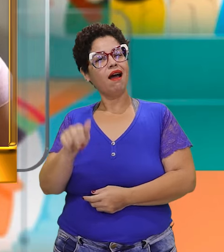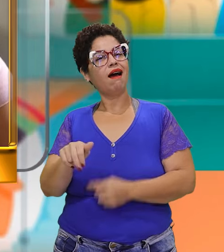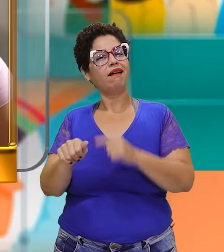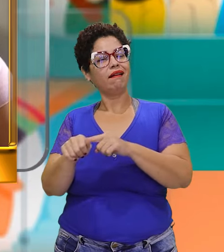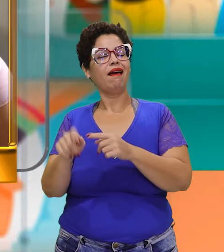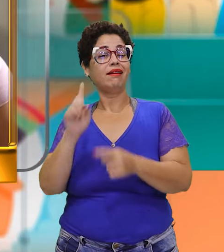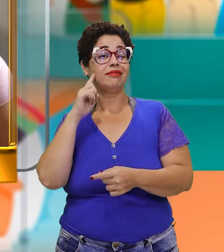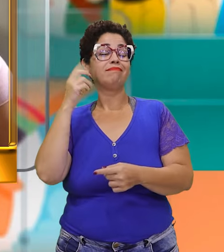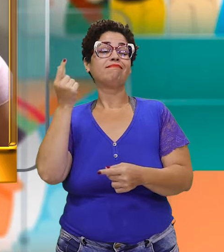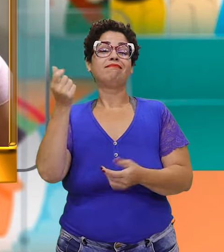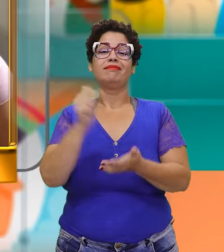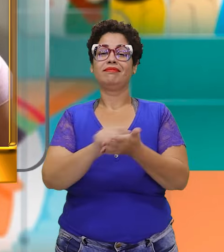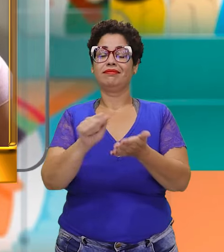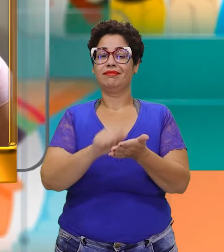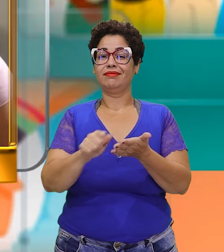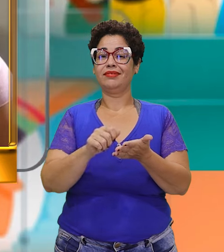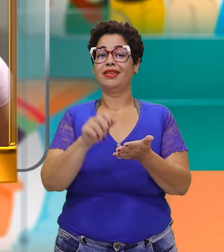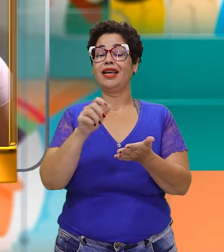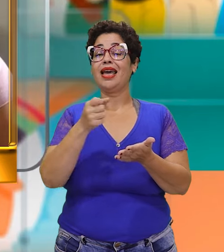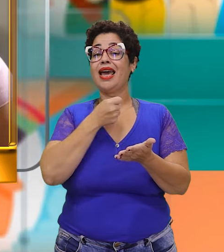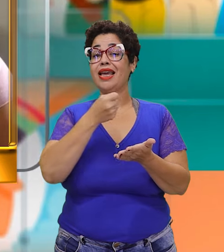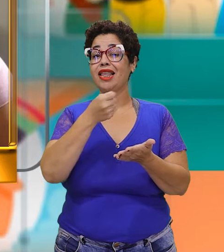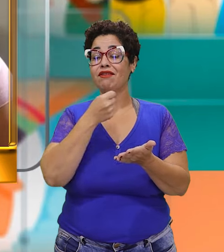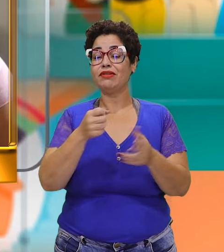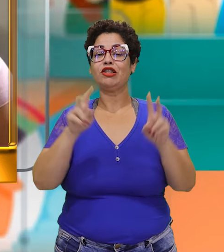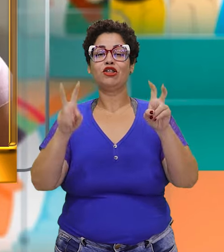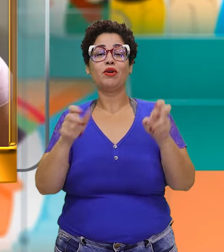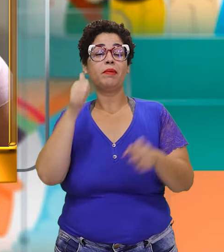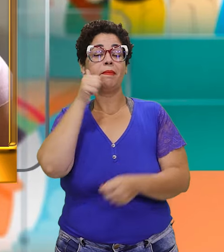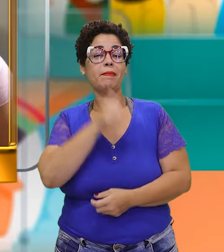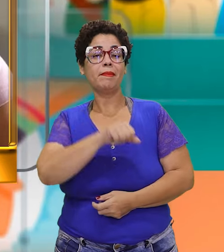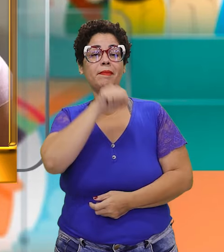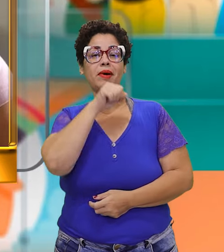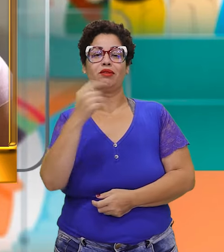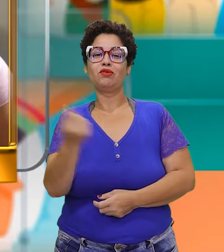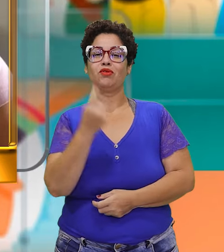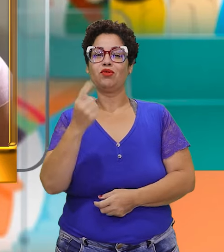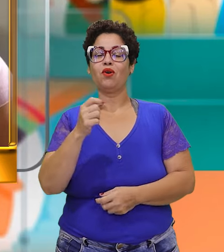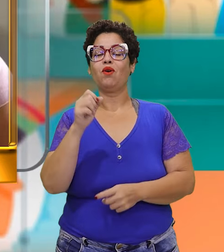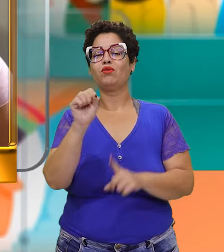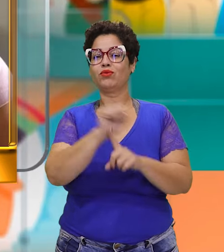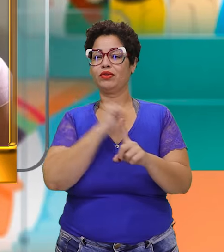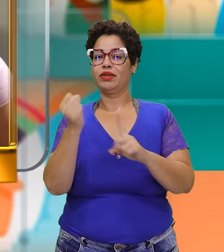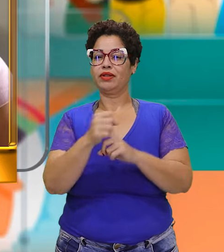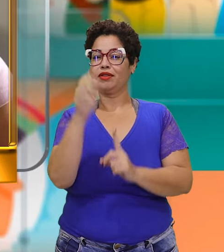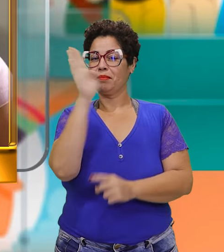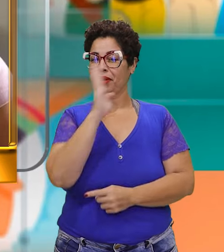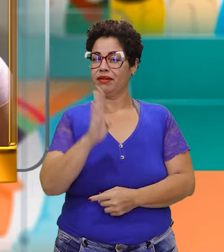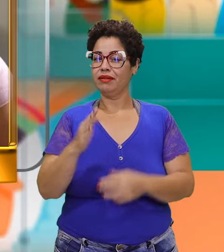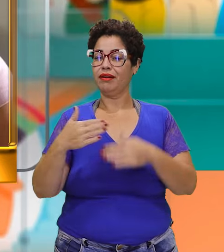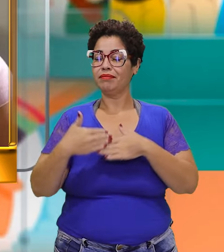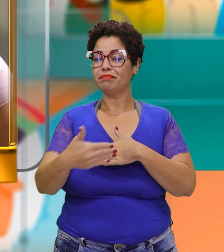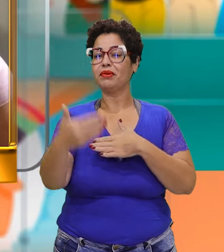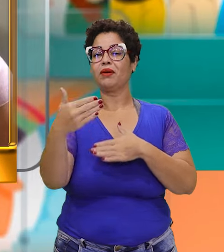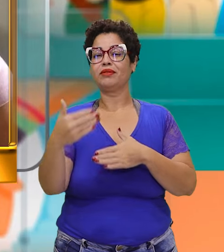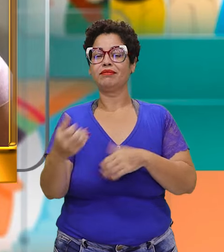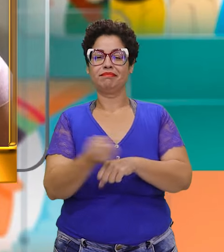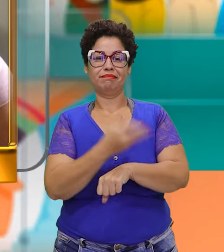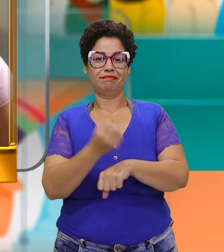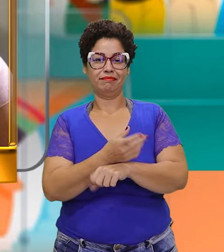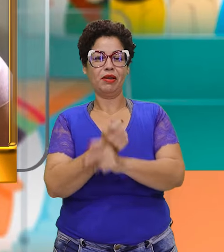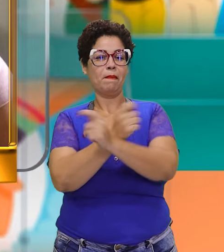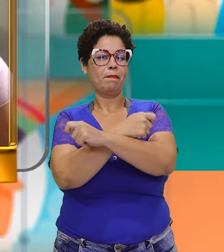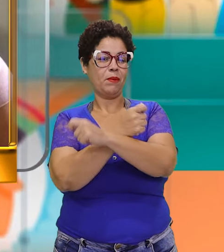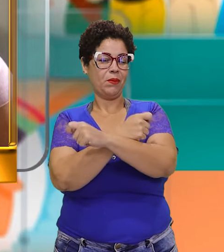Juliana escreveu o livro Entrevistas sobre a maternidade solo na sociedade brasileira pós-moderna